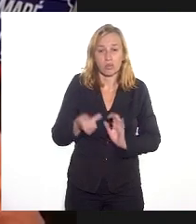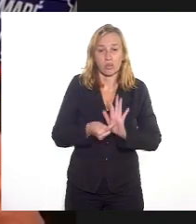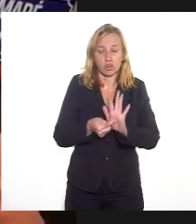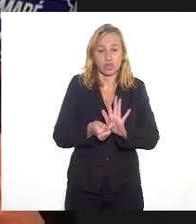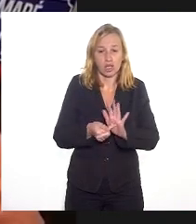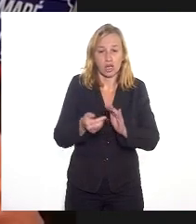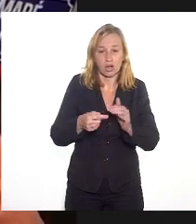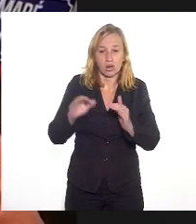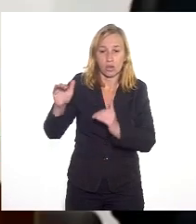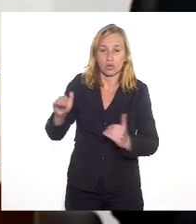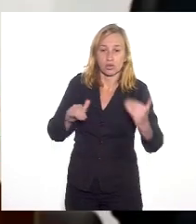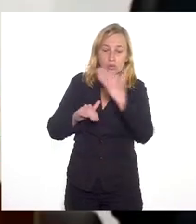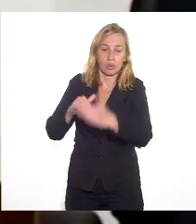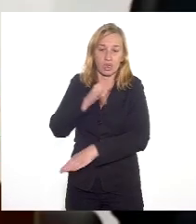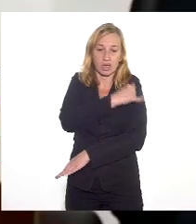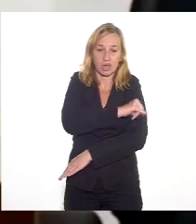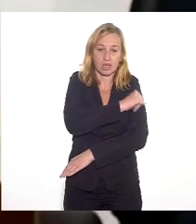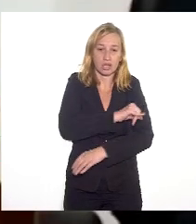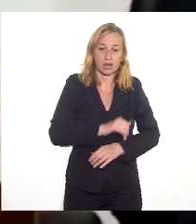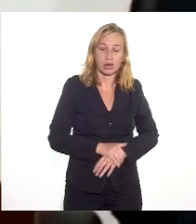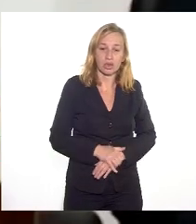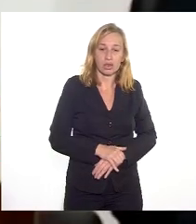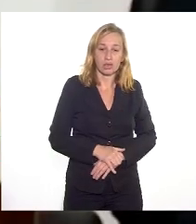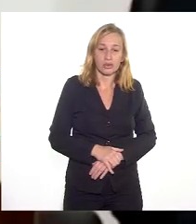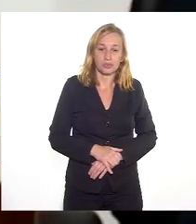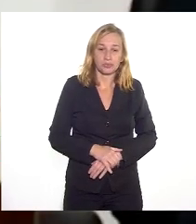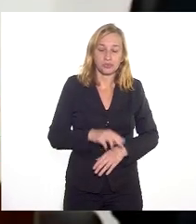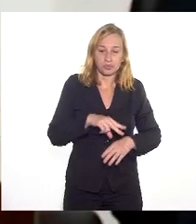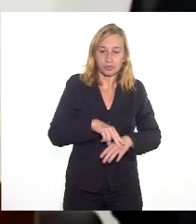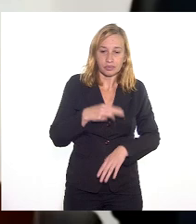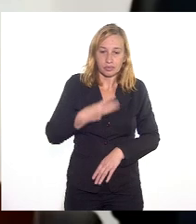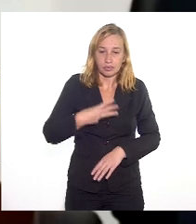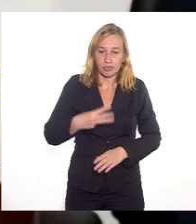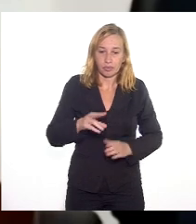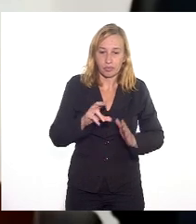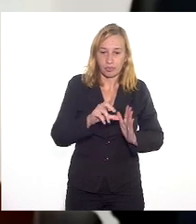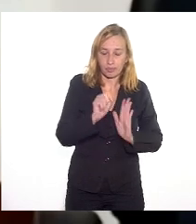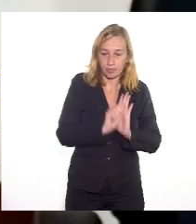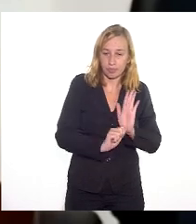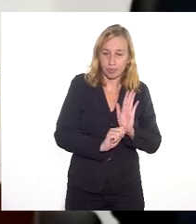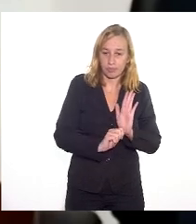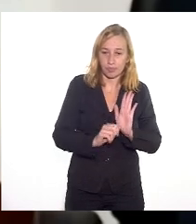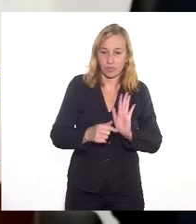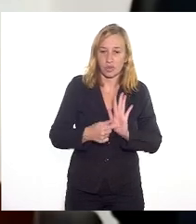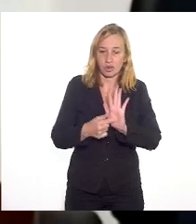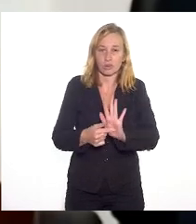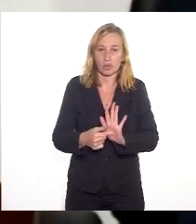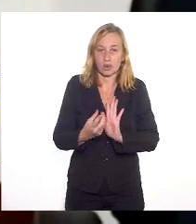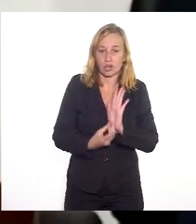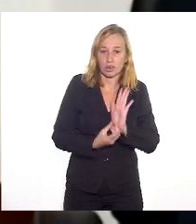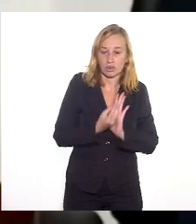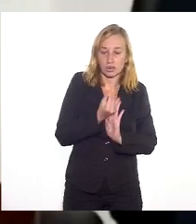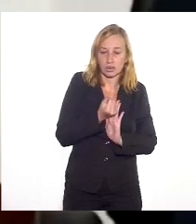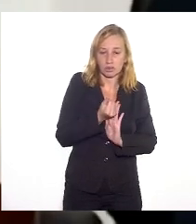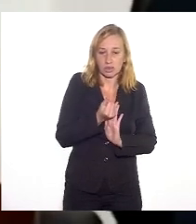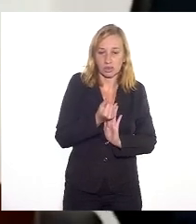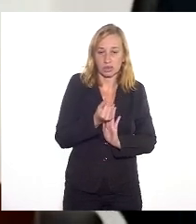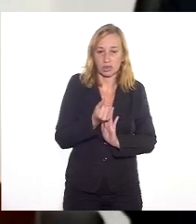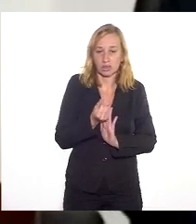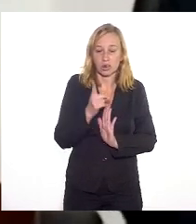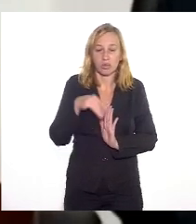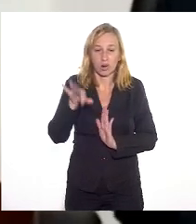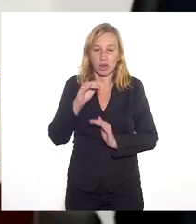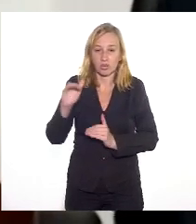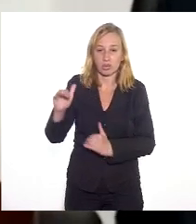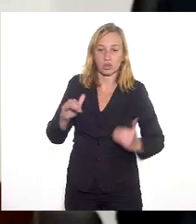Supera Rio. Inclui a linha ao inciso 3º do artigo 24 com a seguinte redação. Demonstrativo orçamentário com receita destinada ao programa Supera